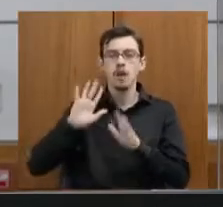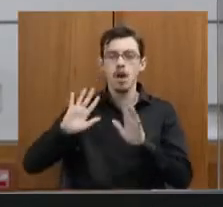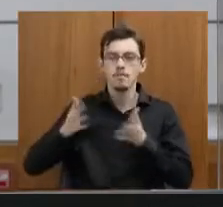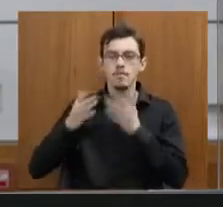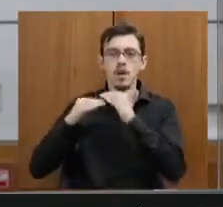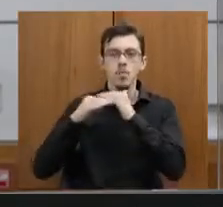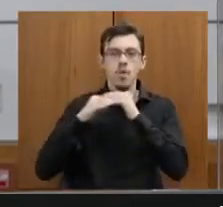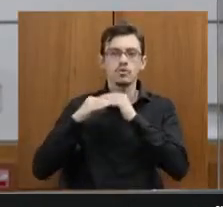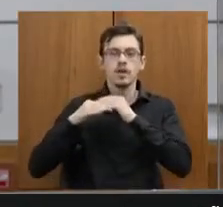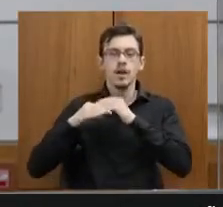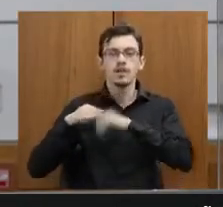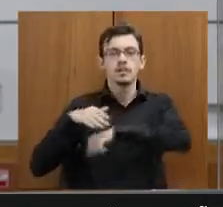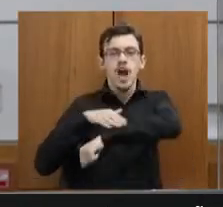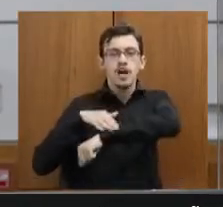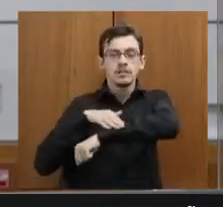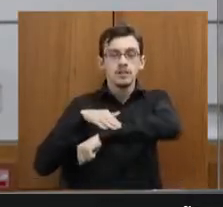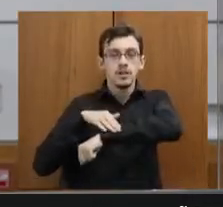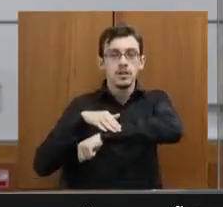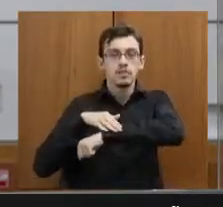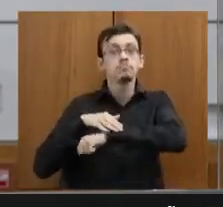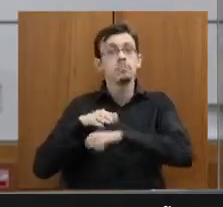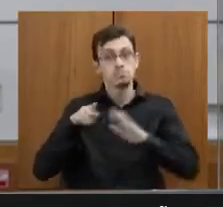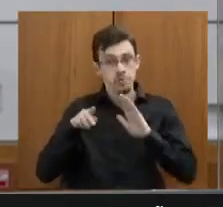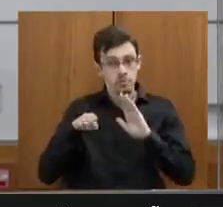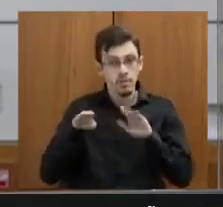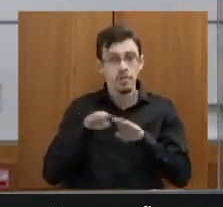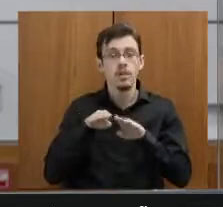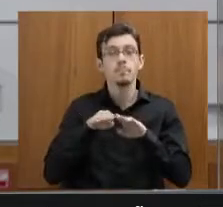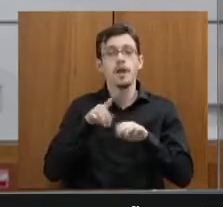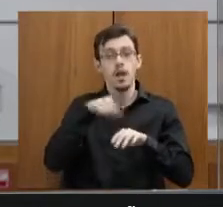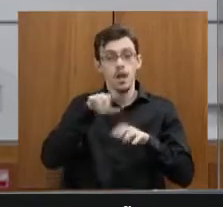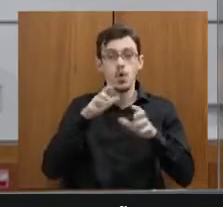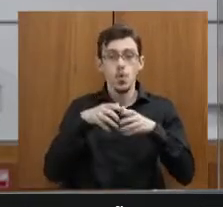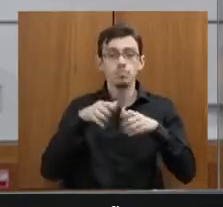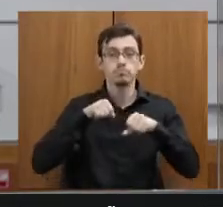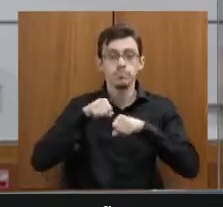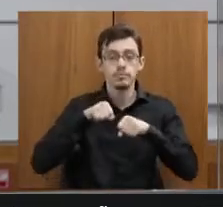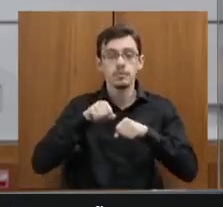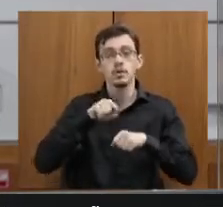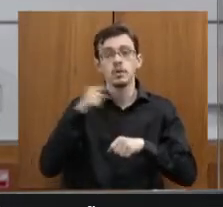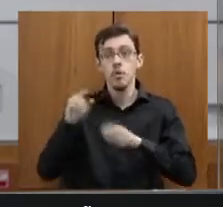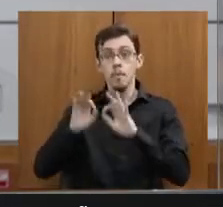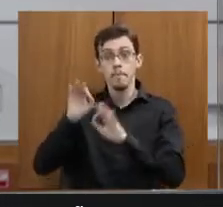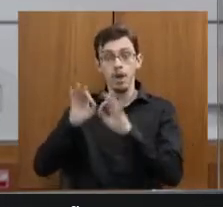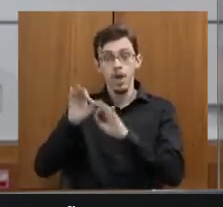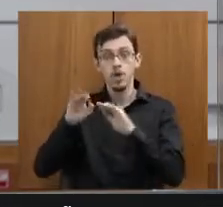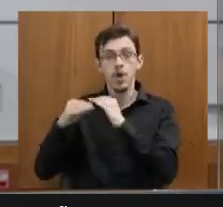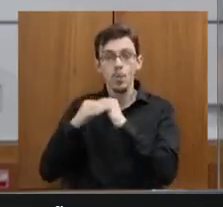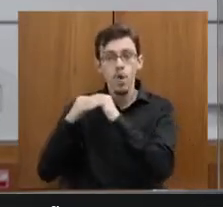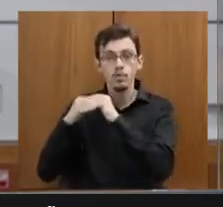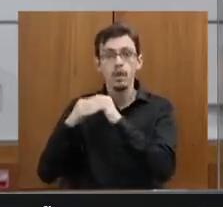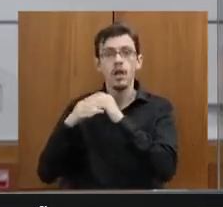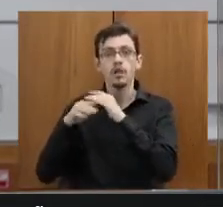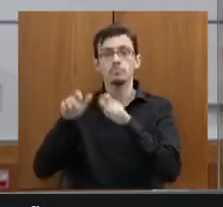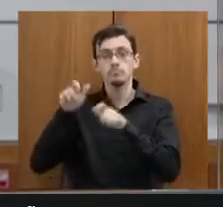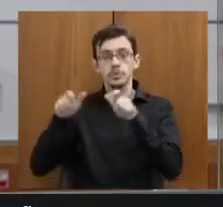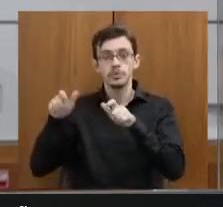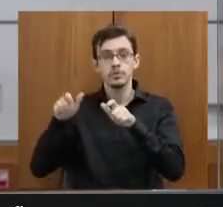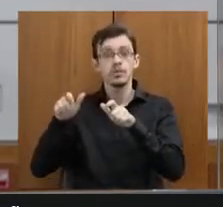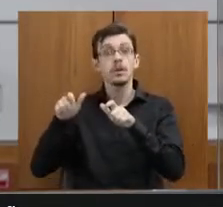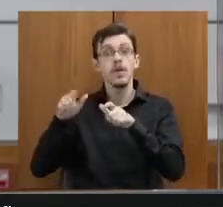também o estatuto Nacional também o plano mas só promoção de igualdade racial da prefeitura de Belo Horizonte